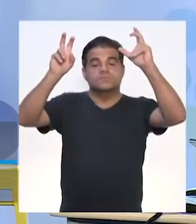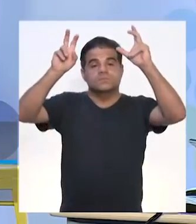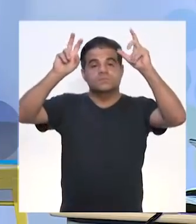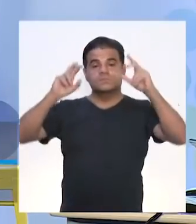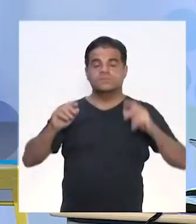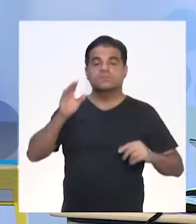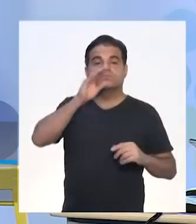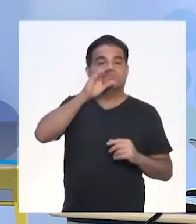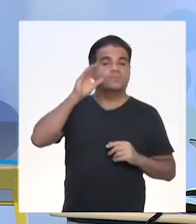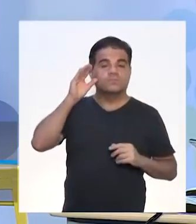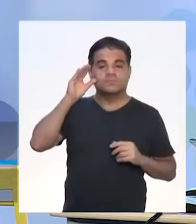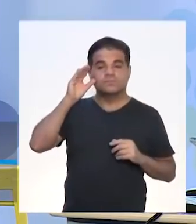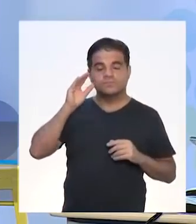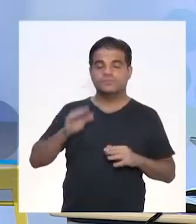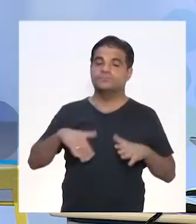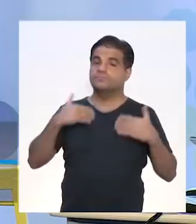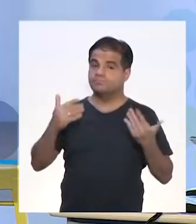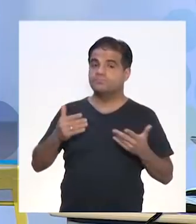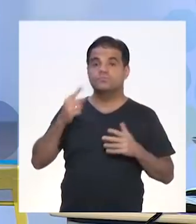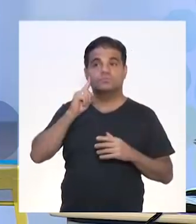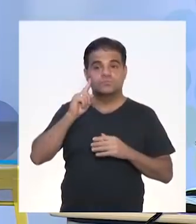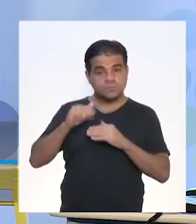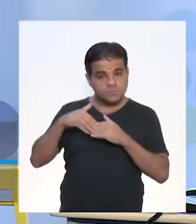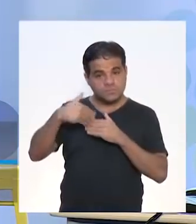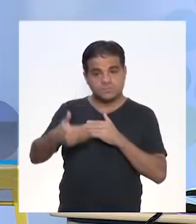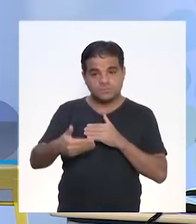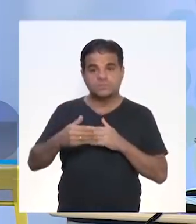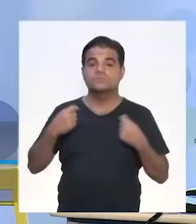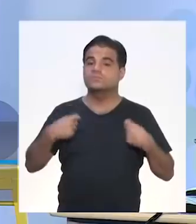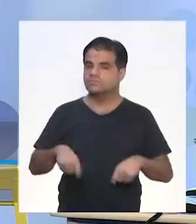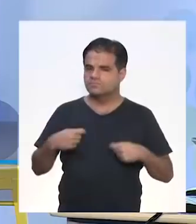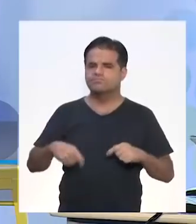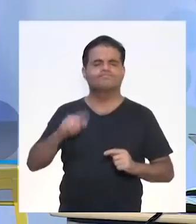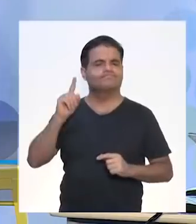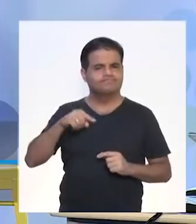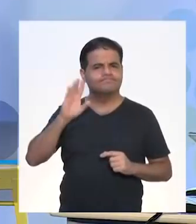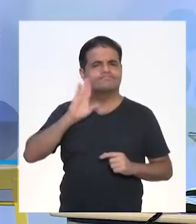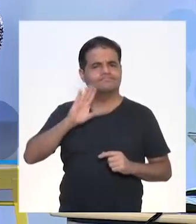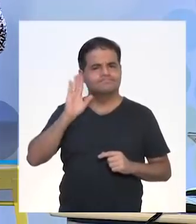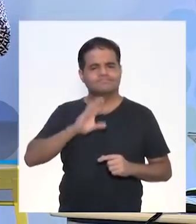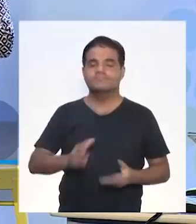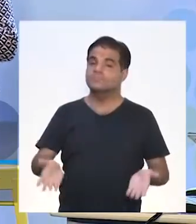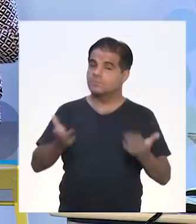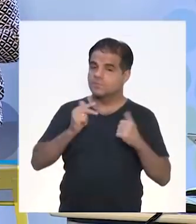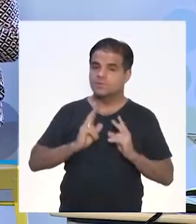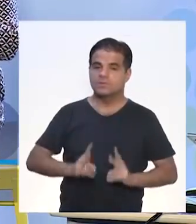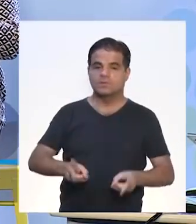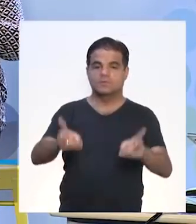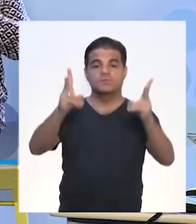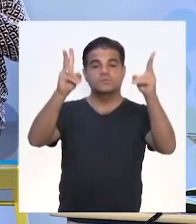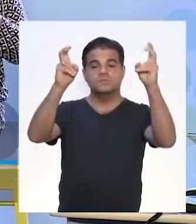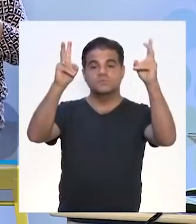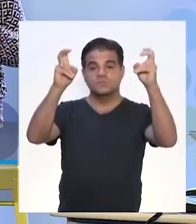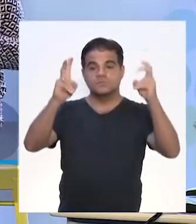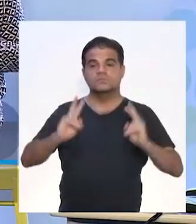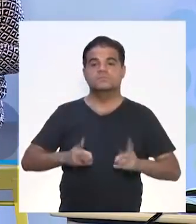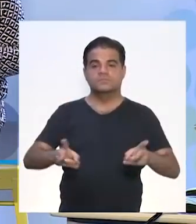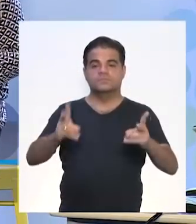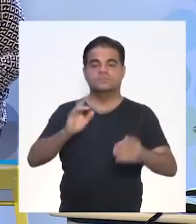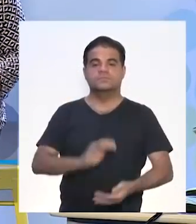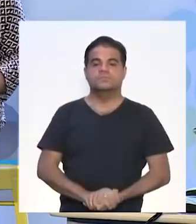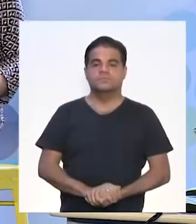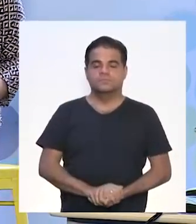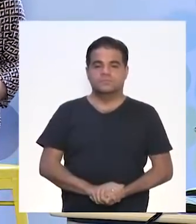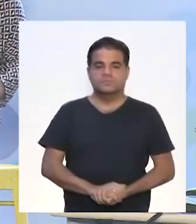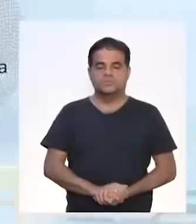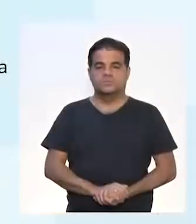um adulto que um dia precisou. Isso é bem legal, né? Vamos lá. Próximas questões, Elaine.